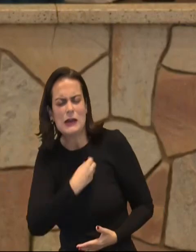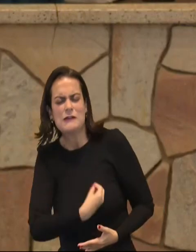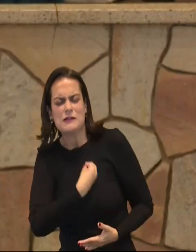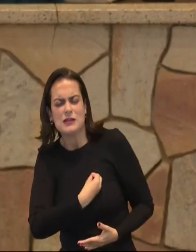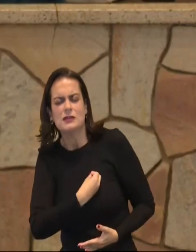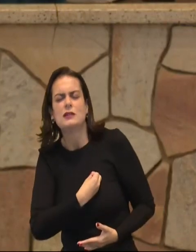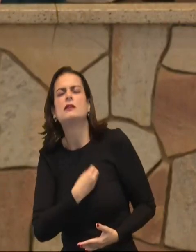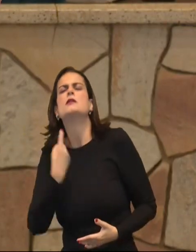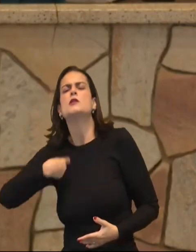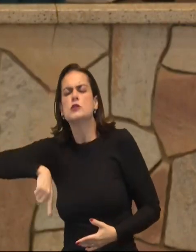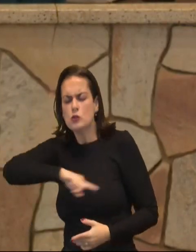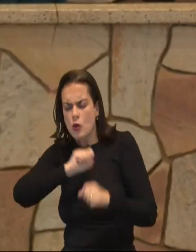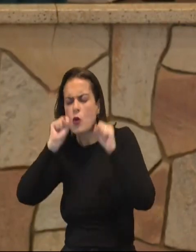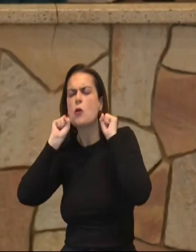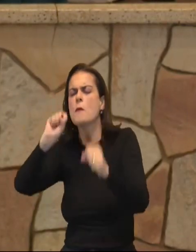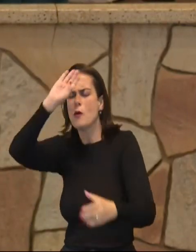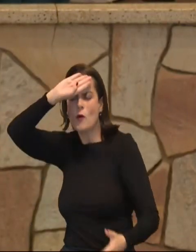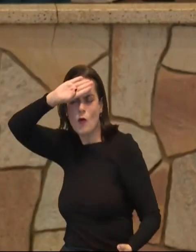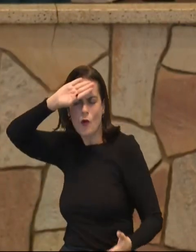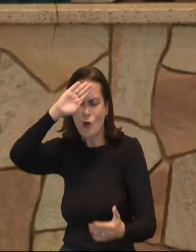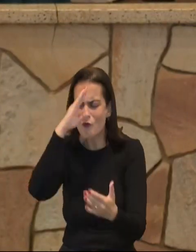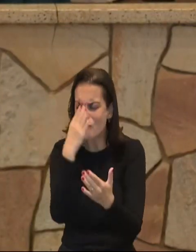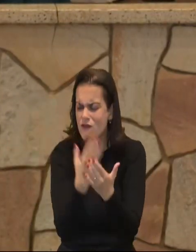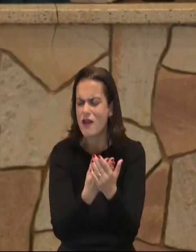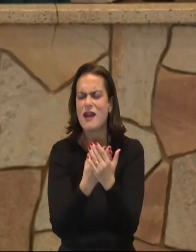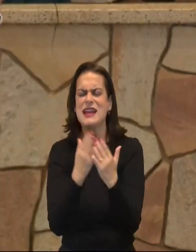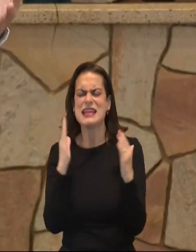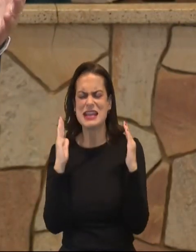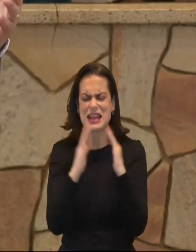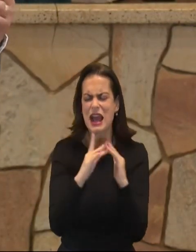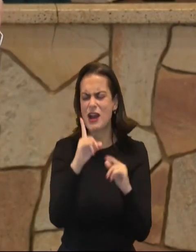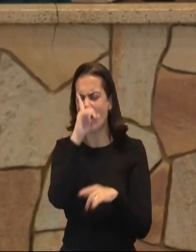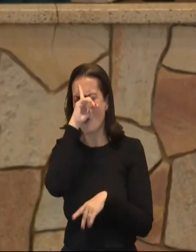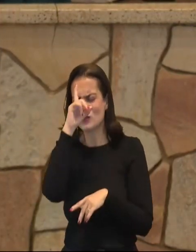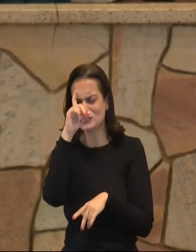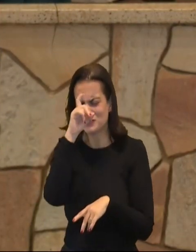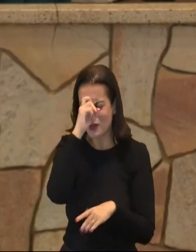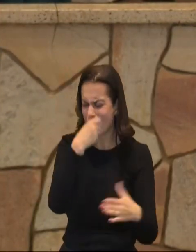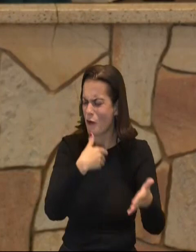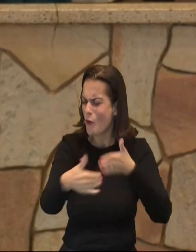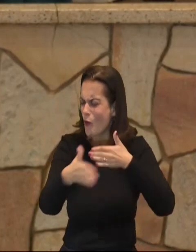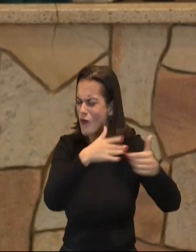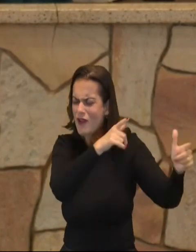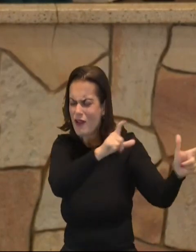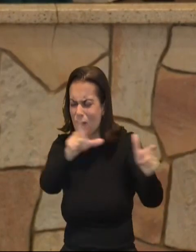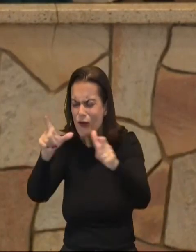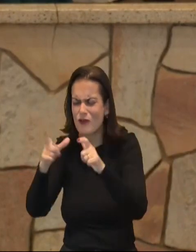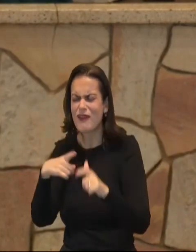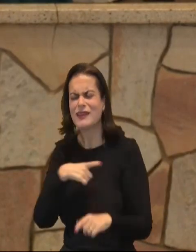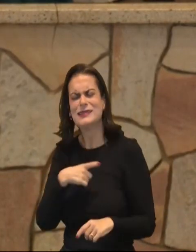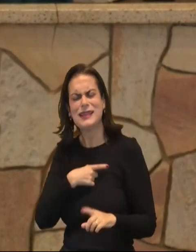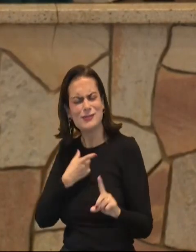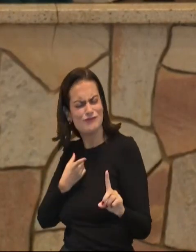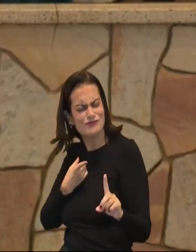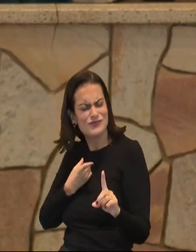estão, que estão em casa, que estão, ó Deus, nos hospitais, ó Deus, diante de